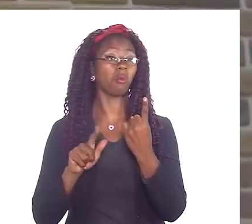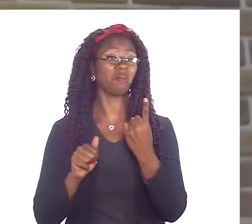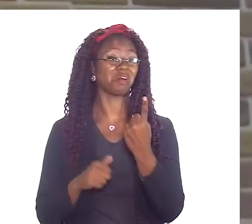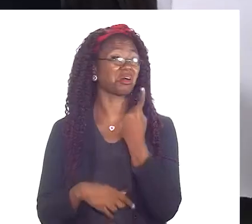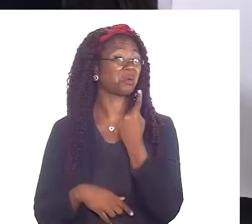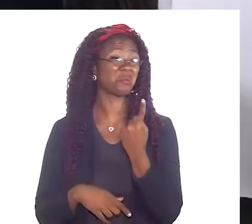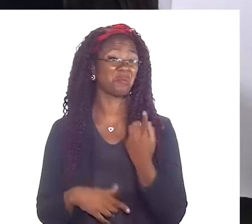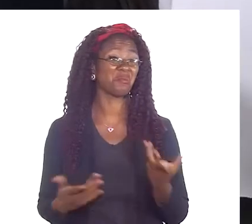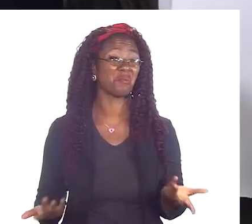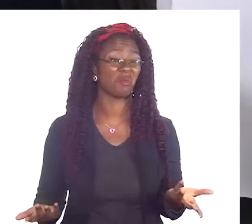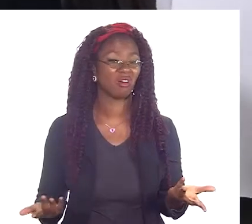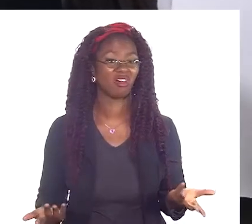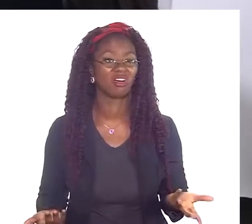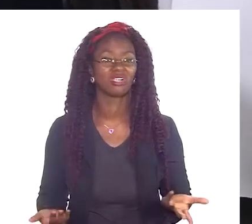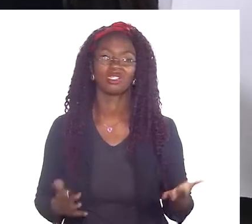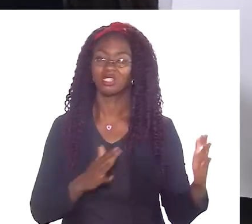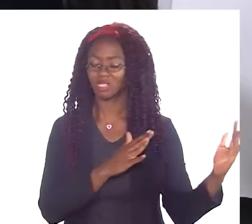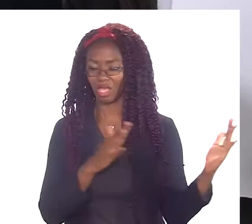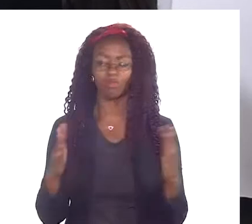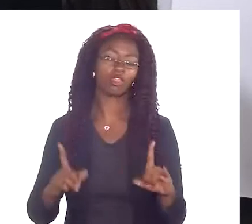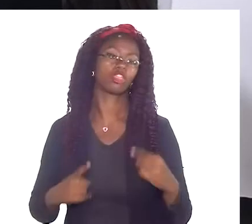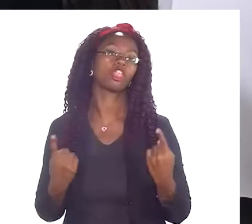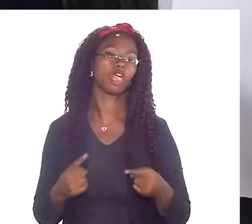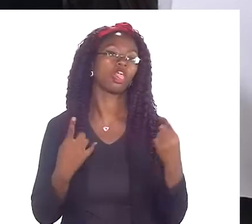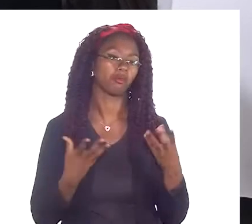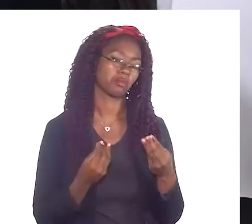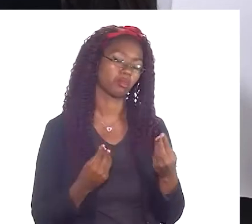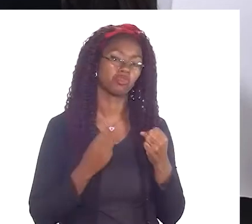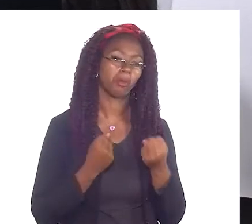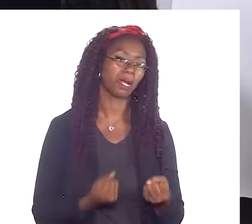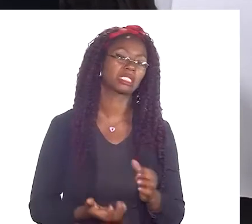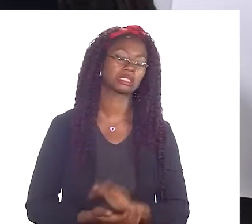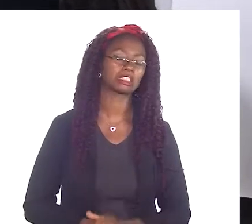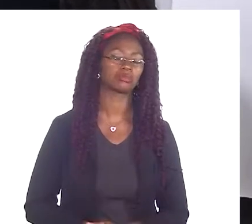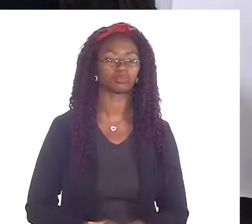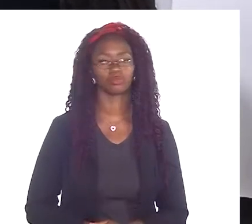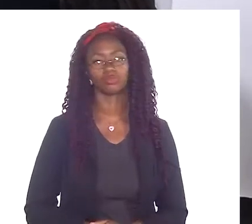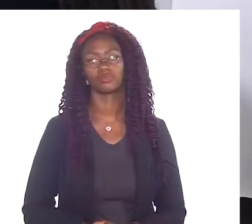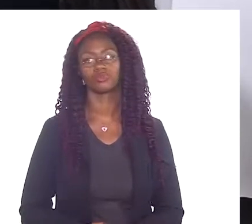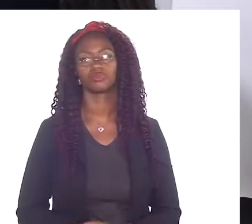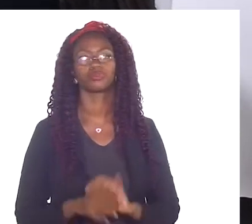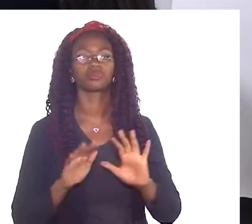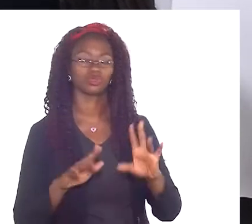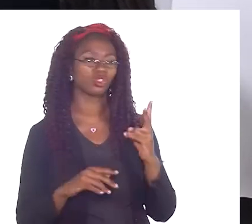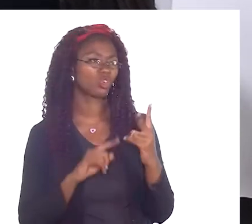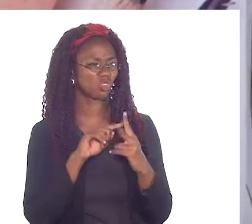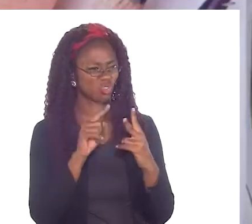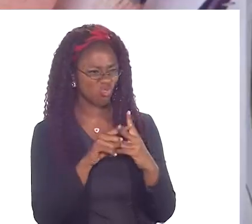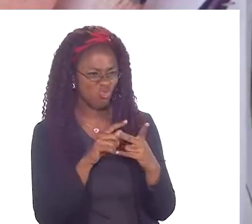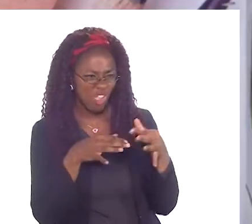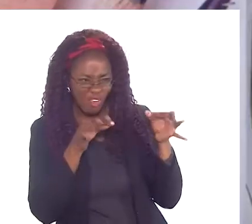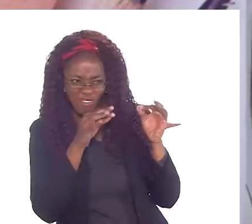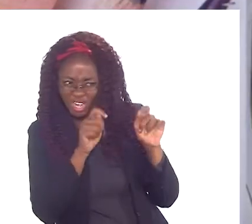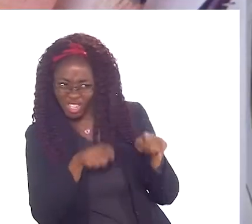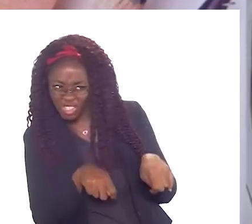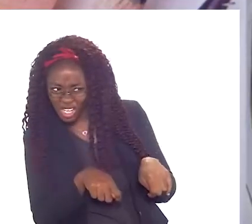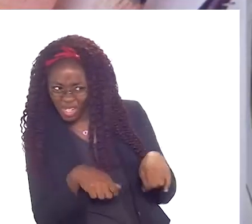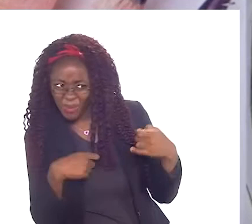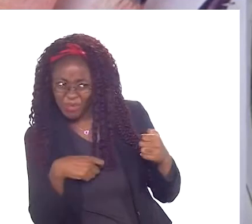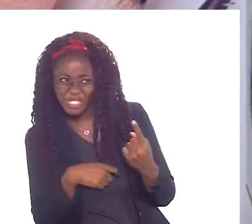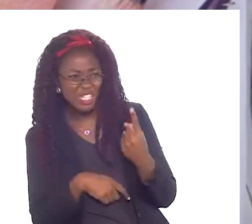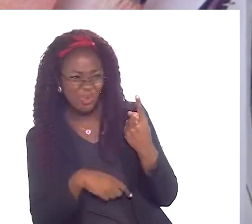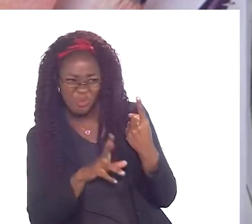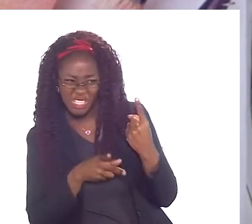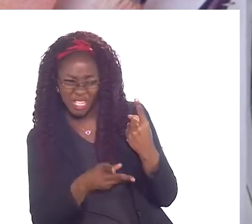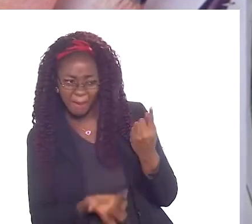São centenas de currículos para uma vaga, né? Está numa fase muito desafiadora realmente para todos. Mas, assim, 2 páginas da Letícia, ou